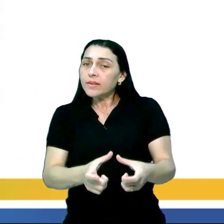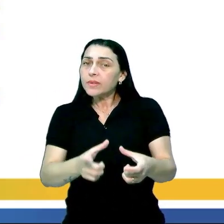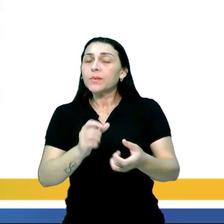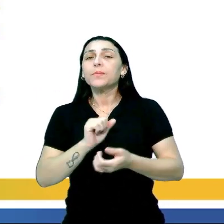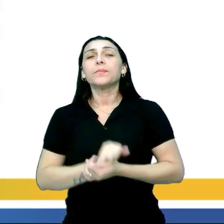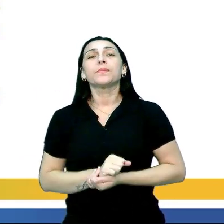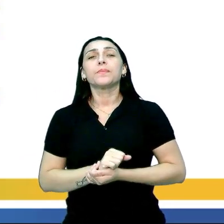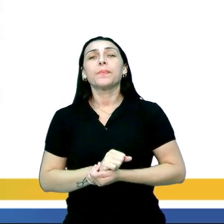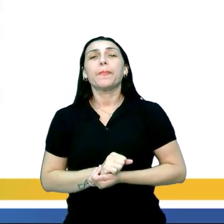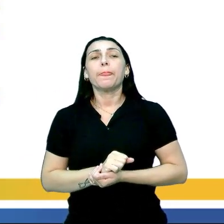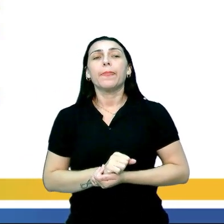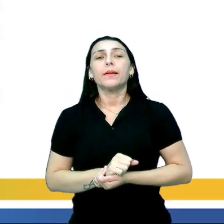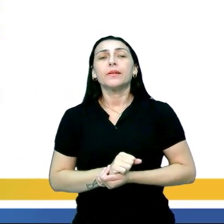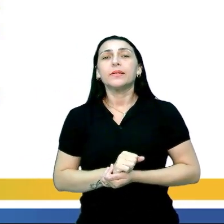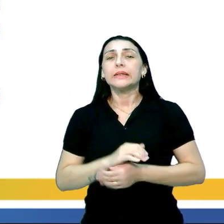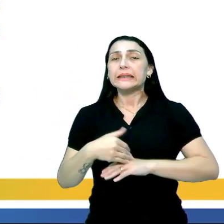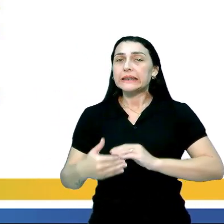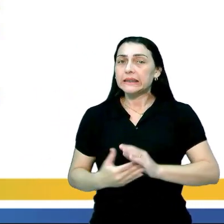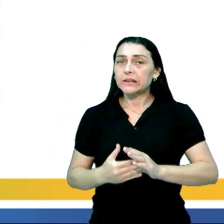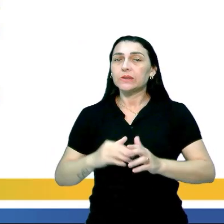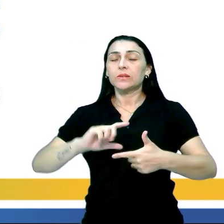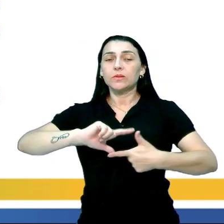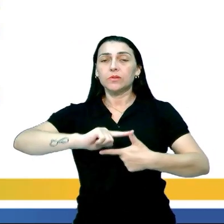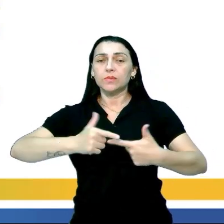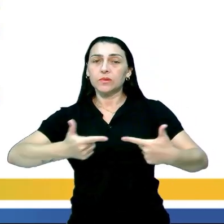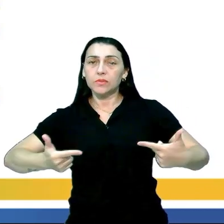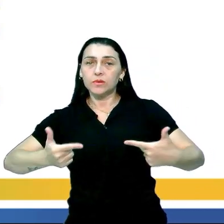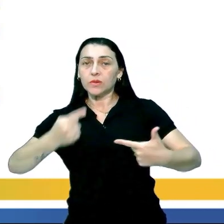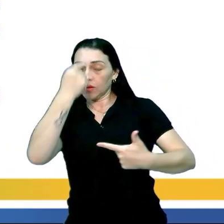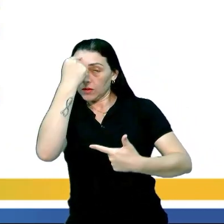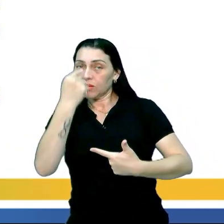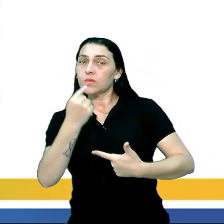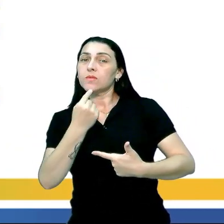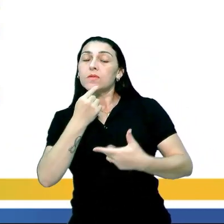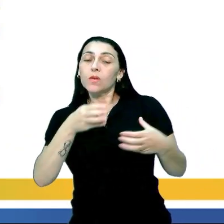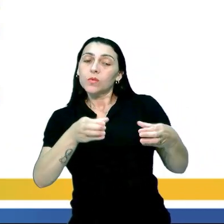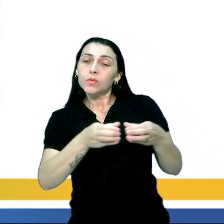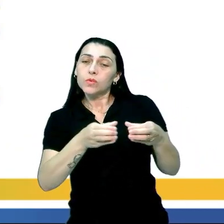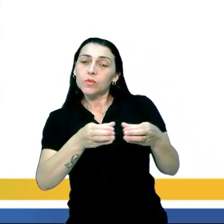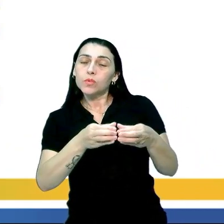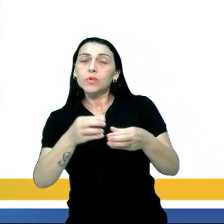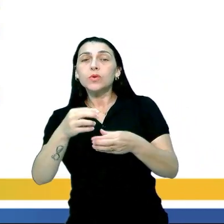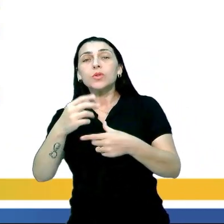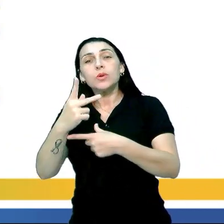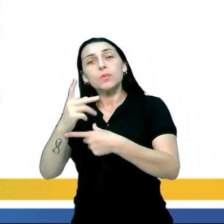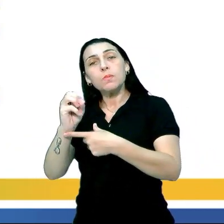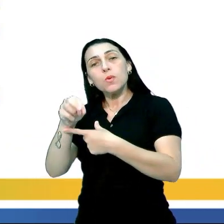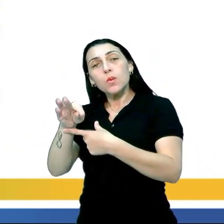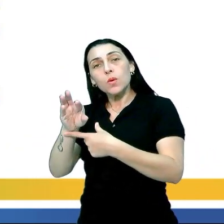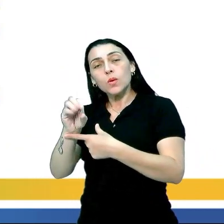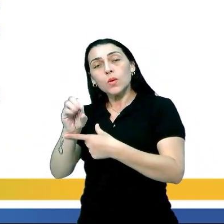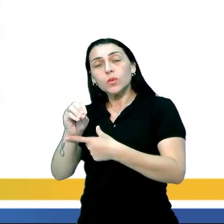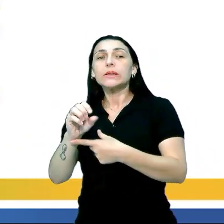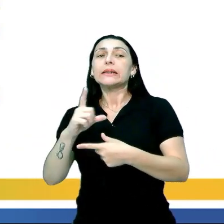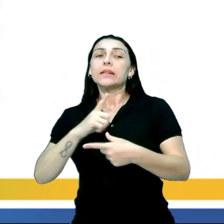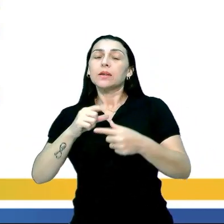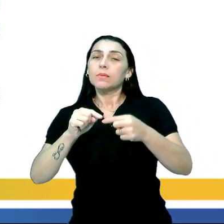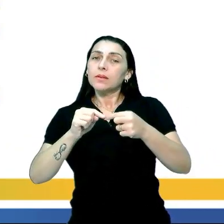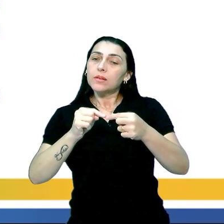localização. E toda figura geométrica, ela é o conjunto de pontos. Temos também a